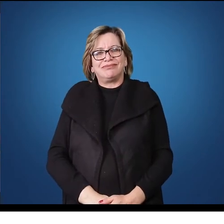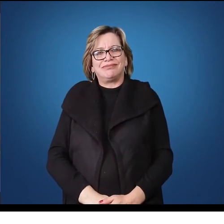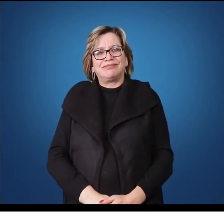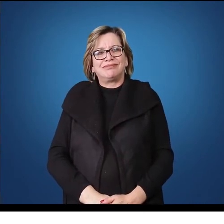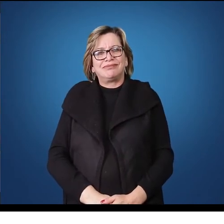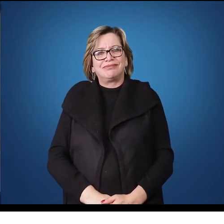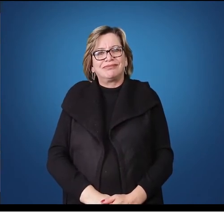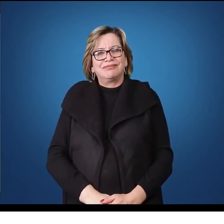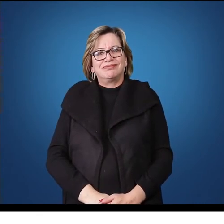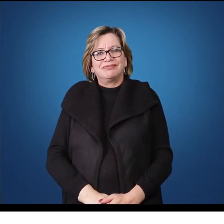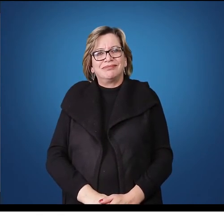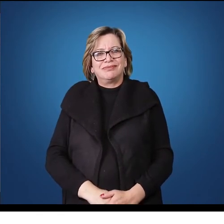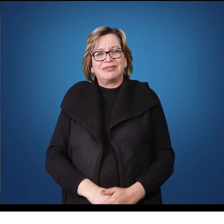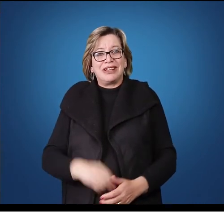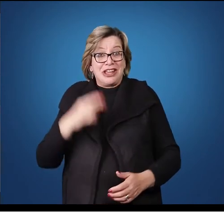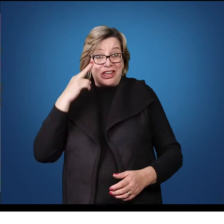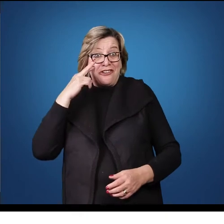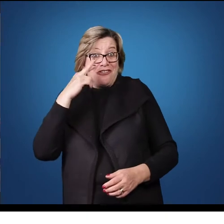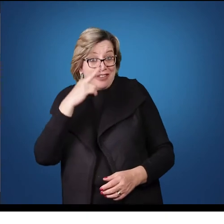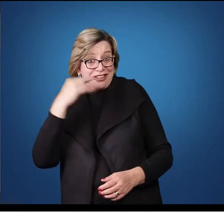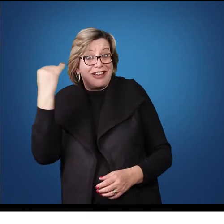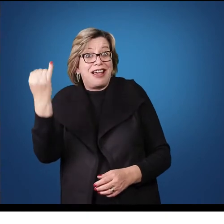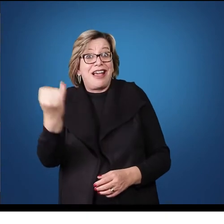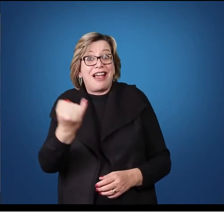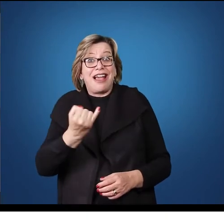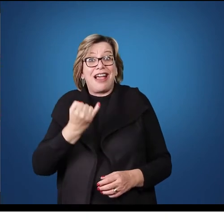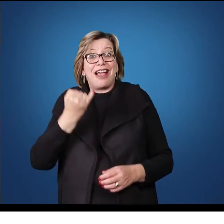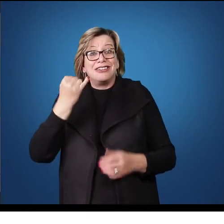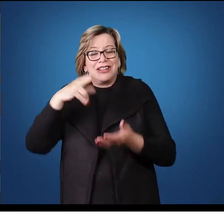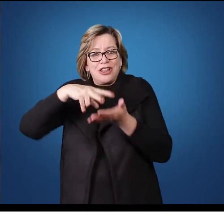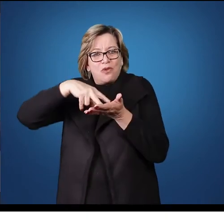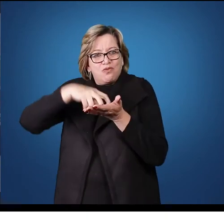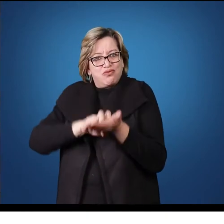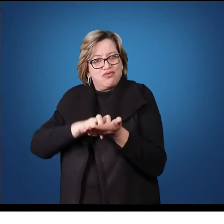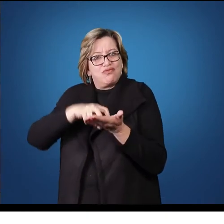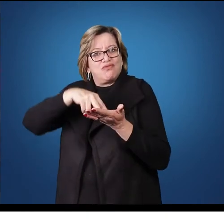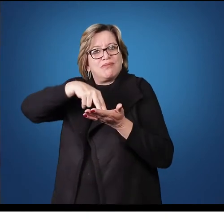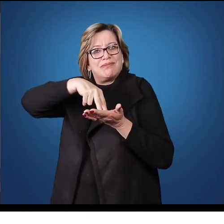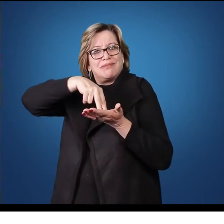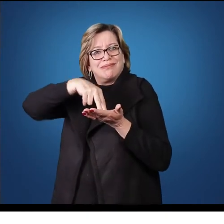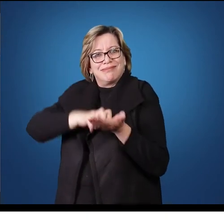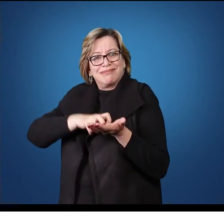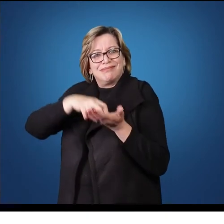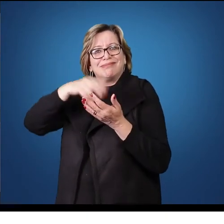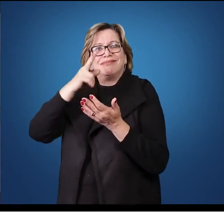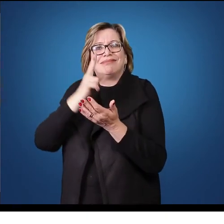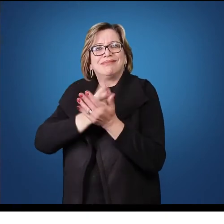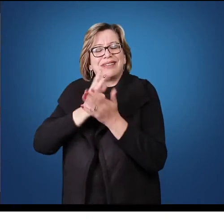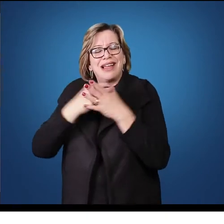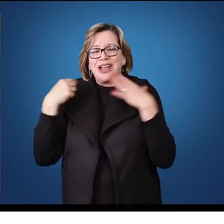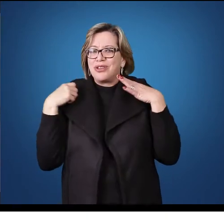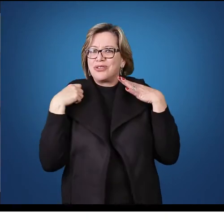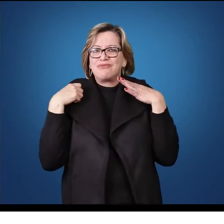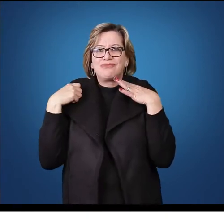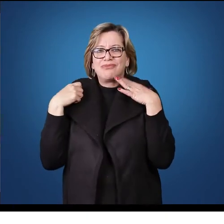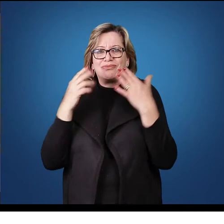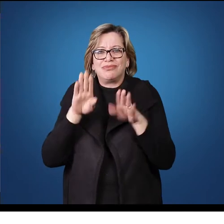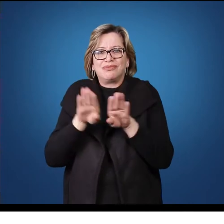Isso. Olhem a importância da flexão de joelhos e o tronco.